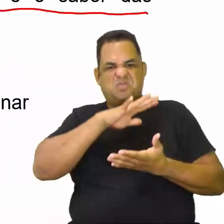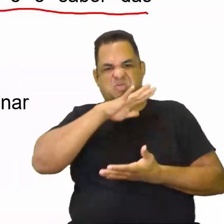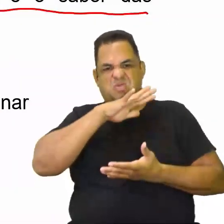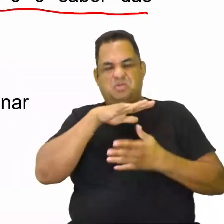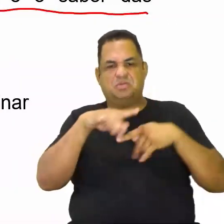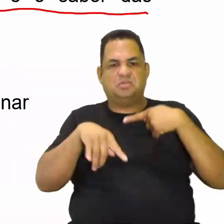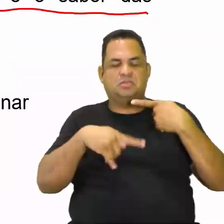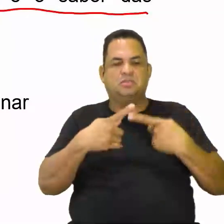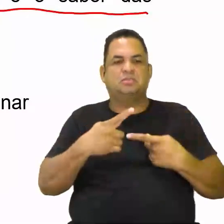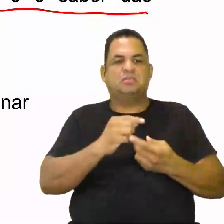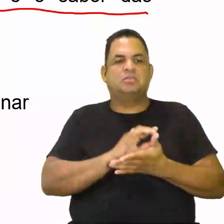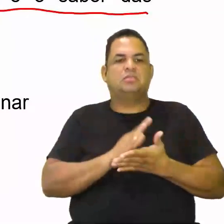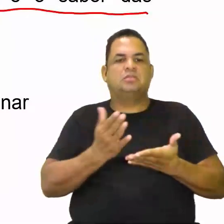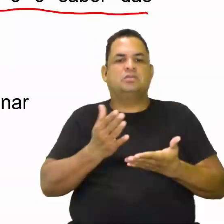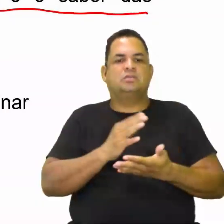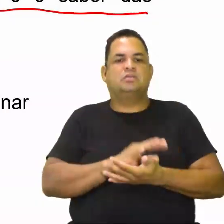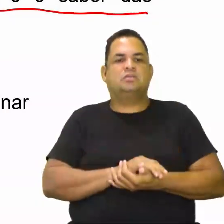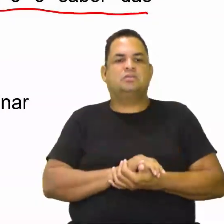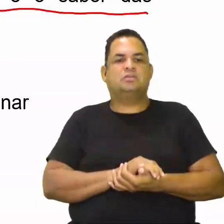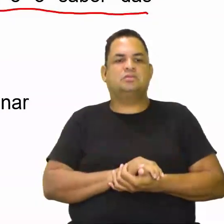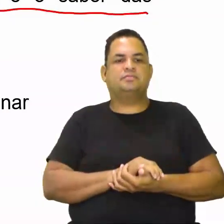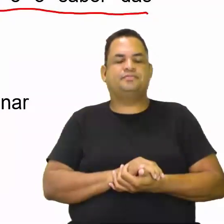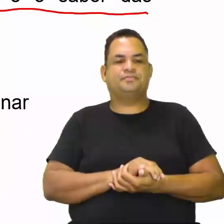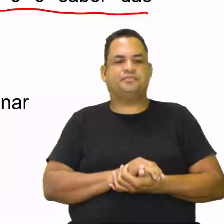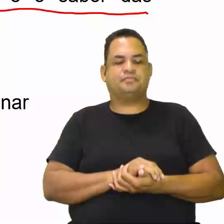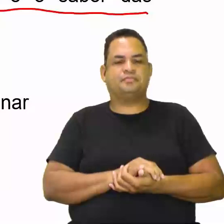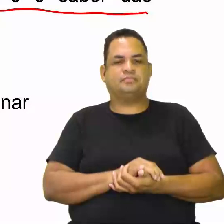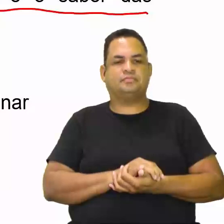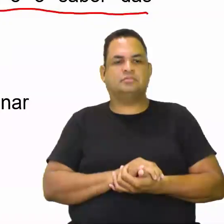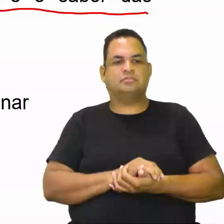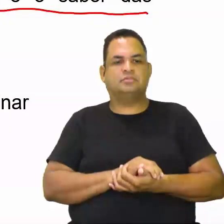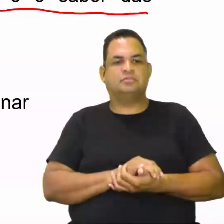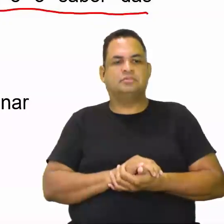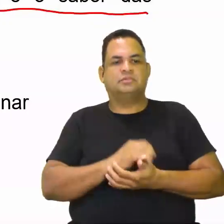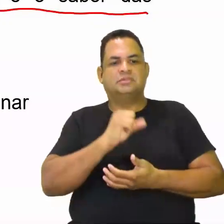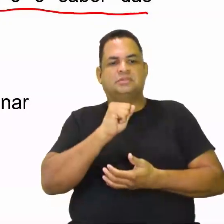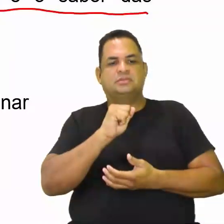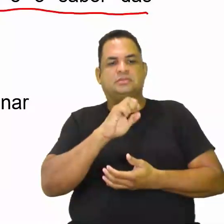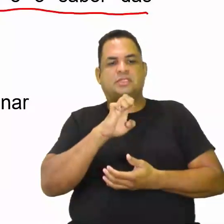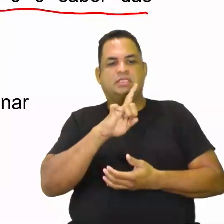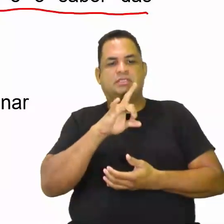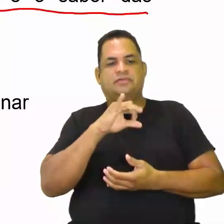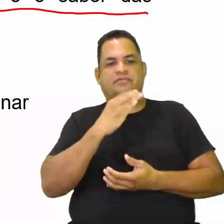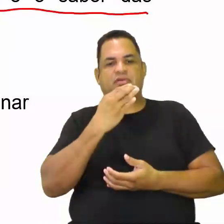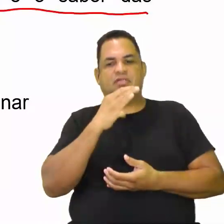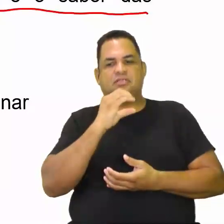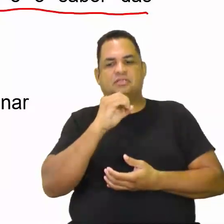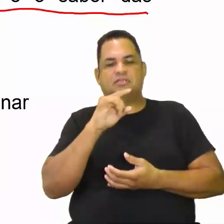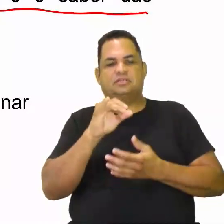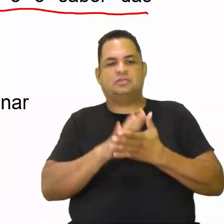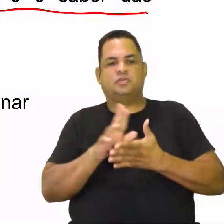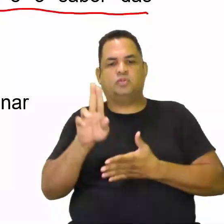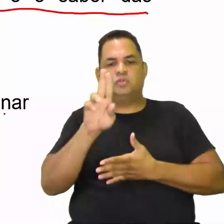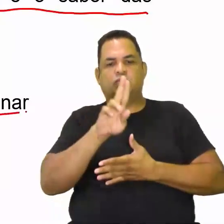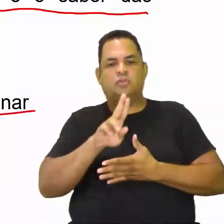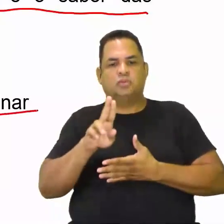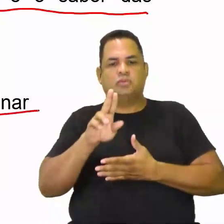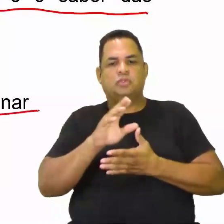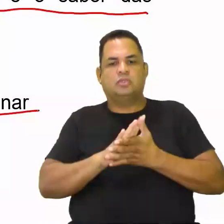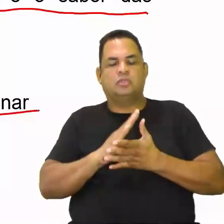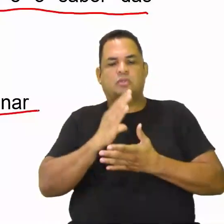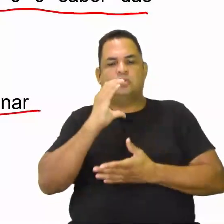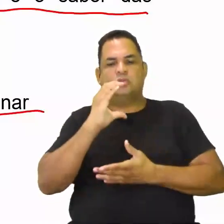ativado, ele se encarrega de tirar essas impurezas. A desinfecção consiste em dosar a solução de